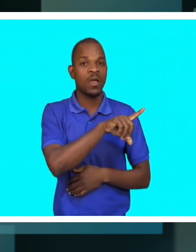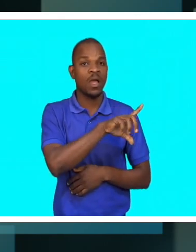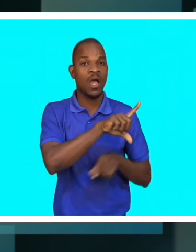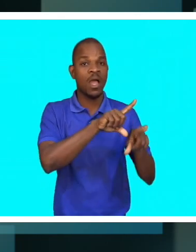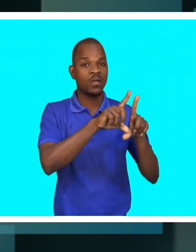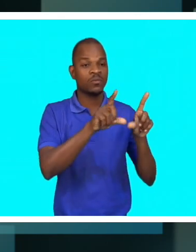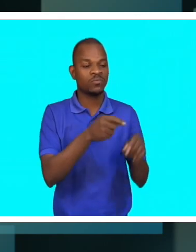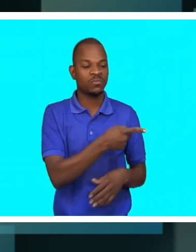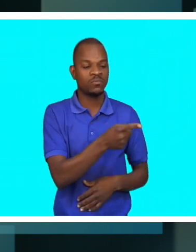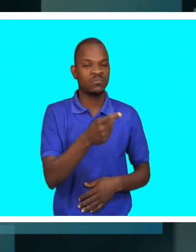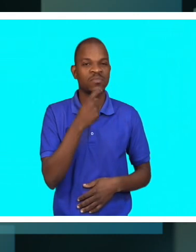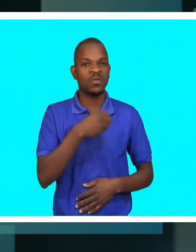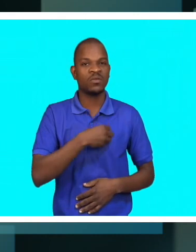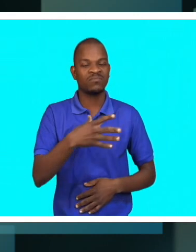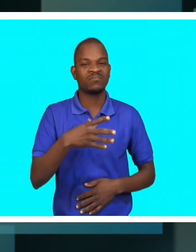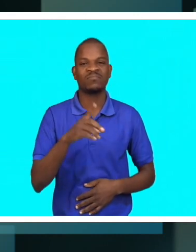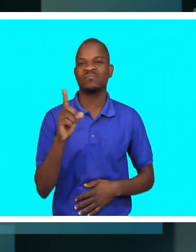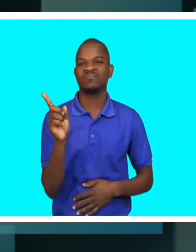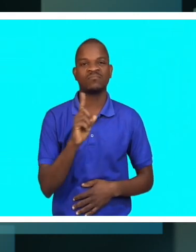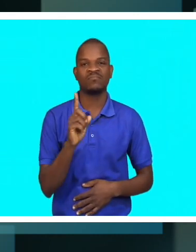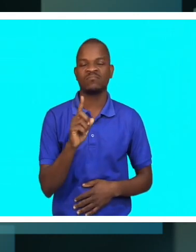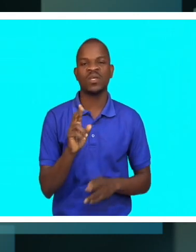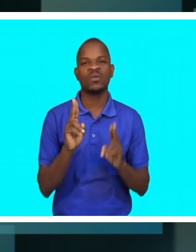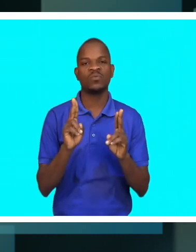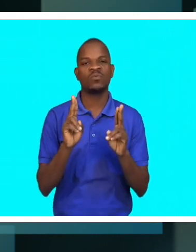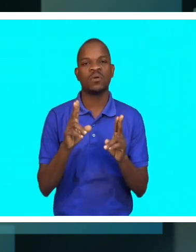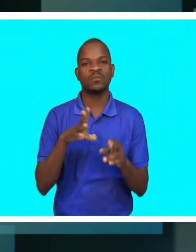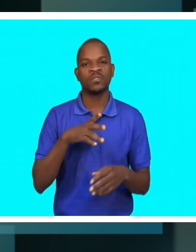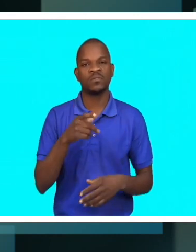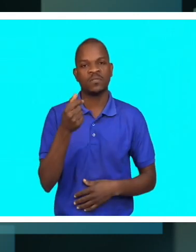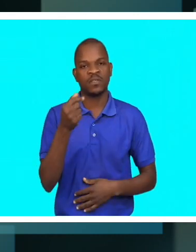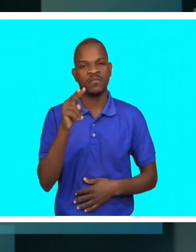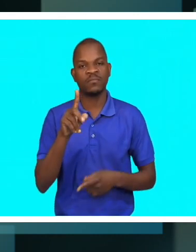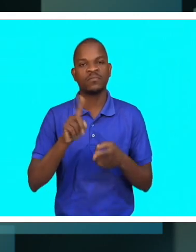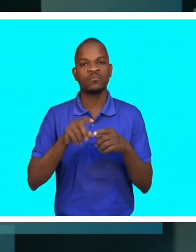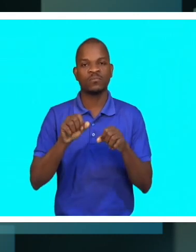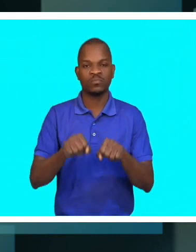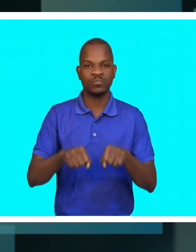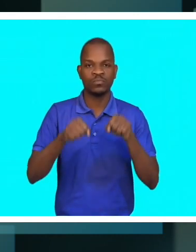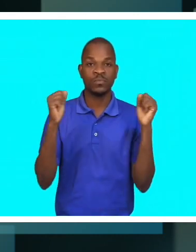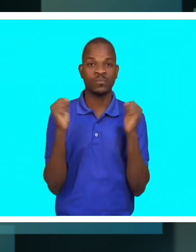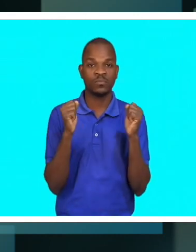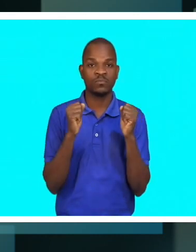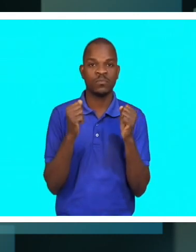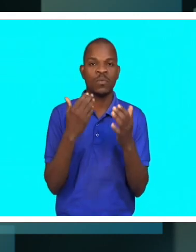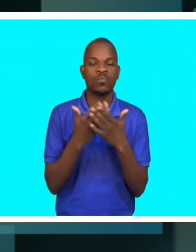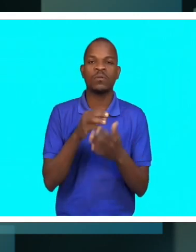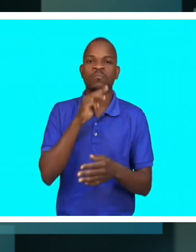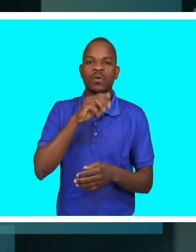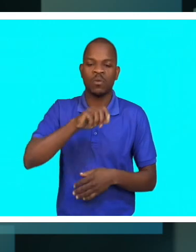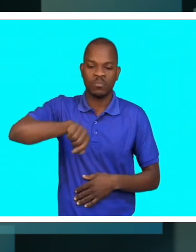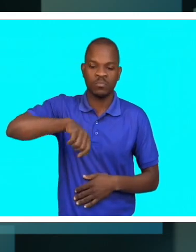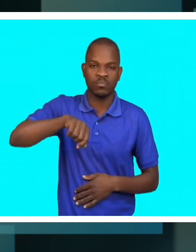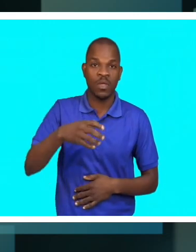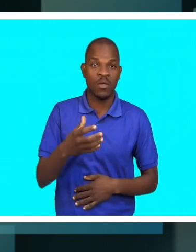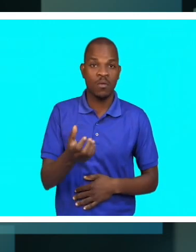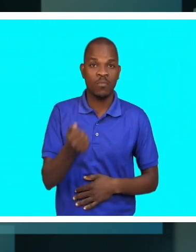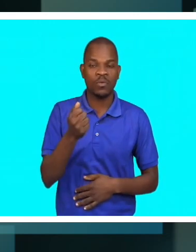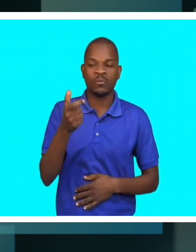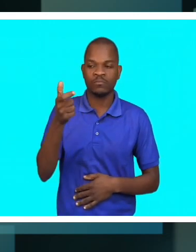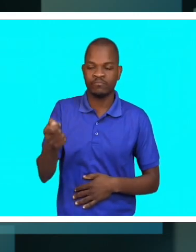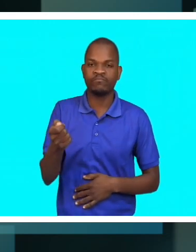como um luxo. Não é luxo ter um congelador, uma televisão. Às vezes, a mãe está na cozinha a confeccionar uma